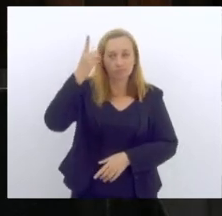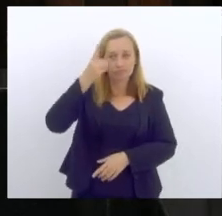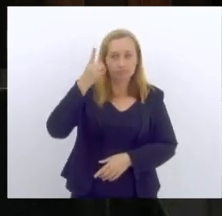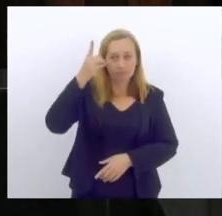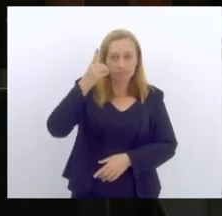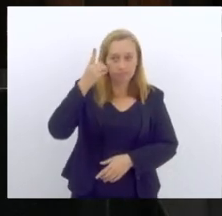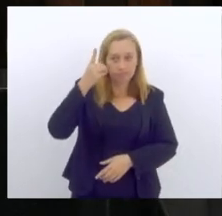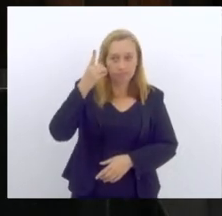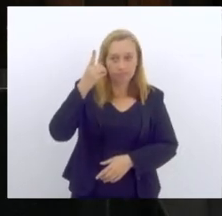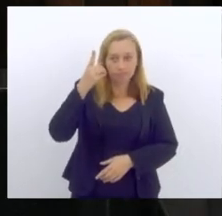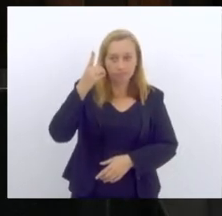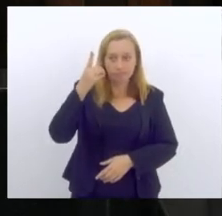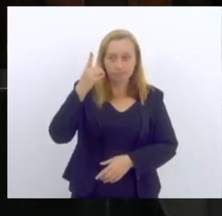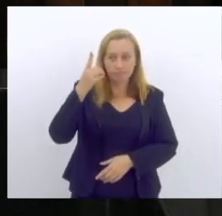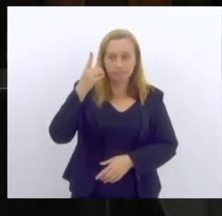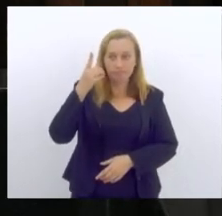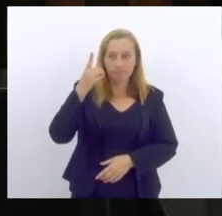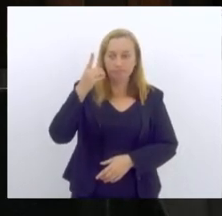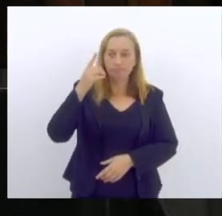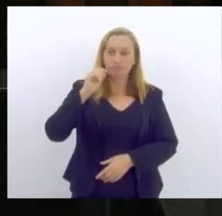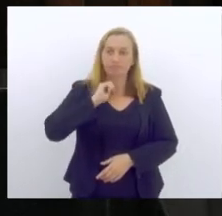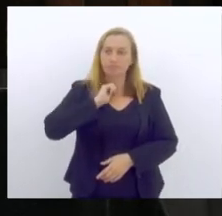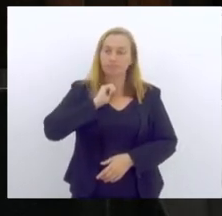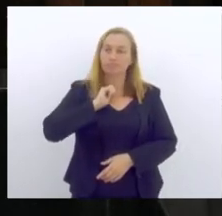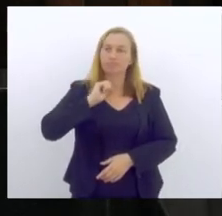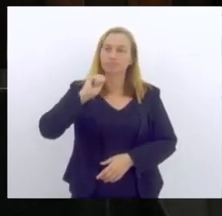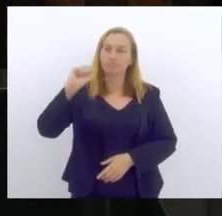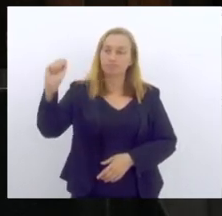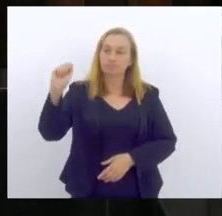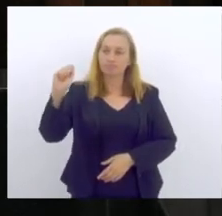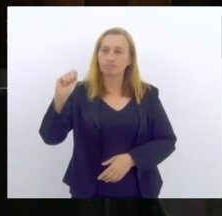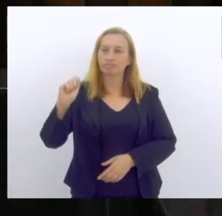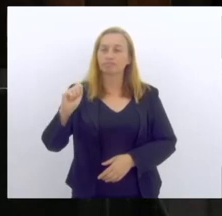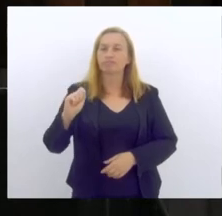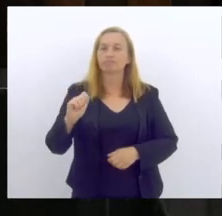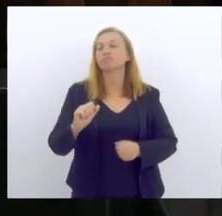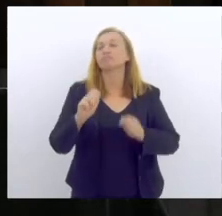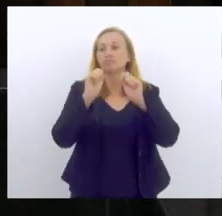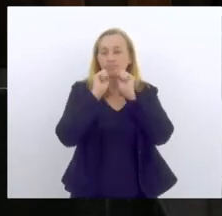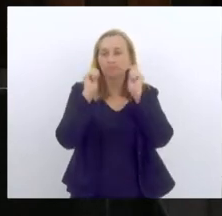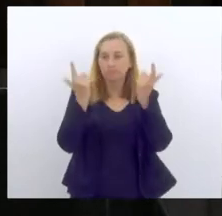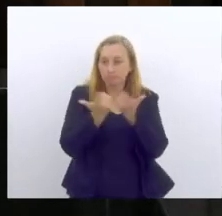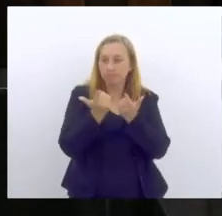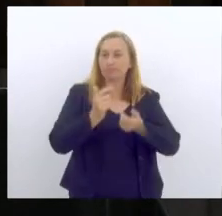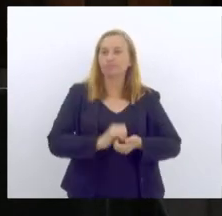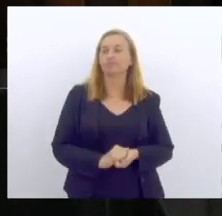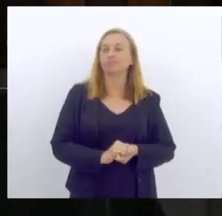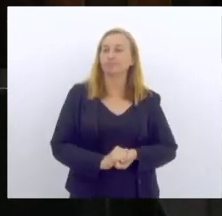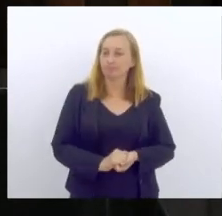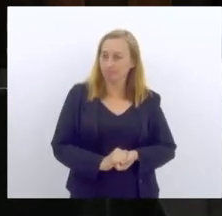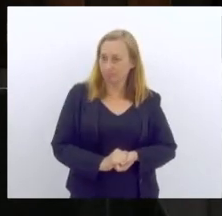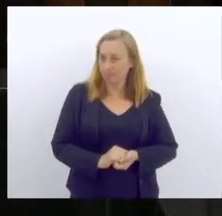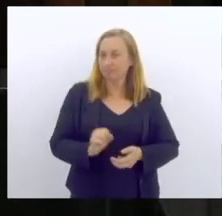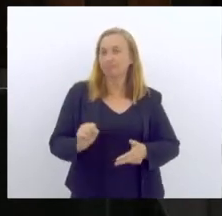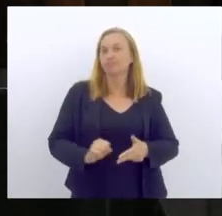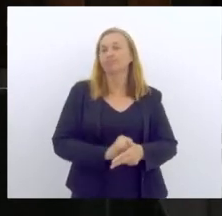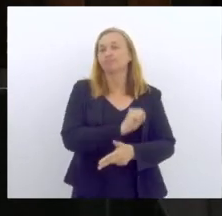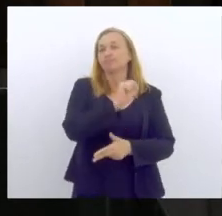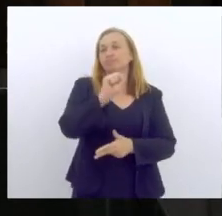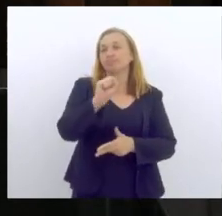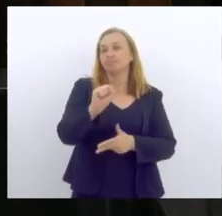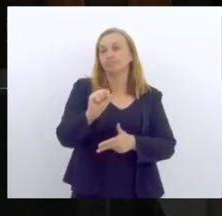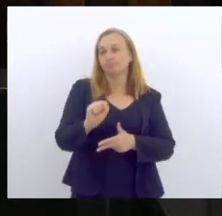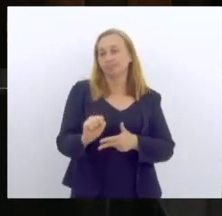Palácio Tiradentes que foi durante muitos anos abrigou a sede deste poder do Poder Legislativo Estadual